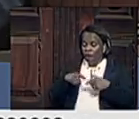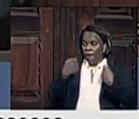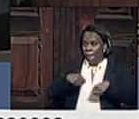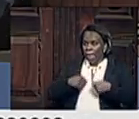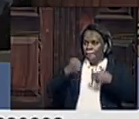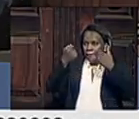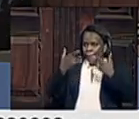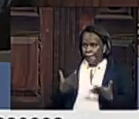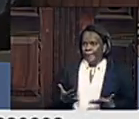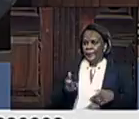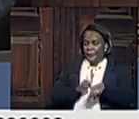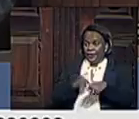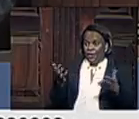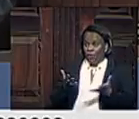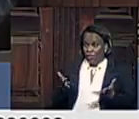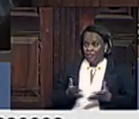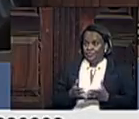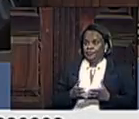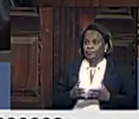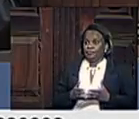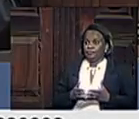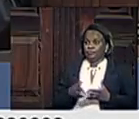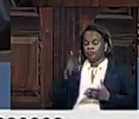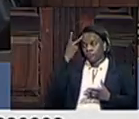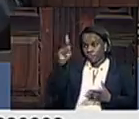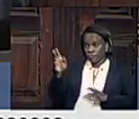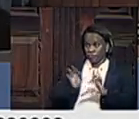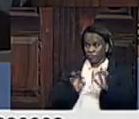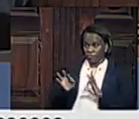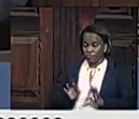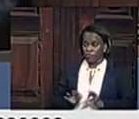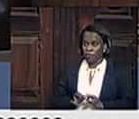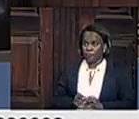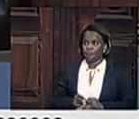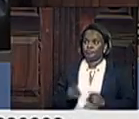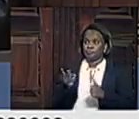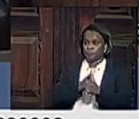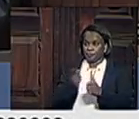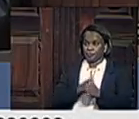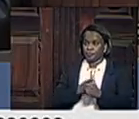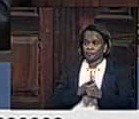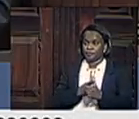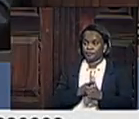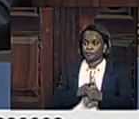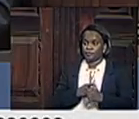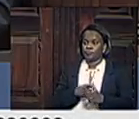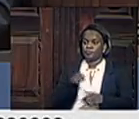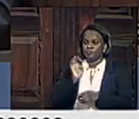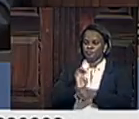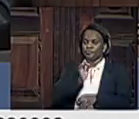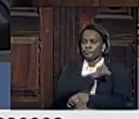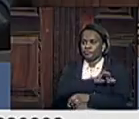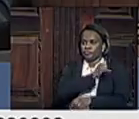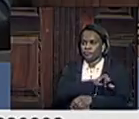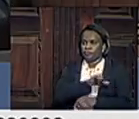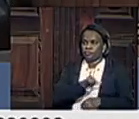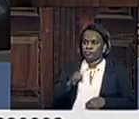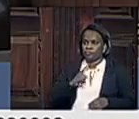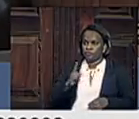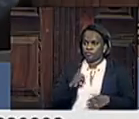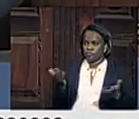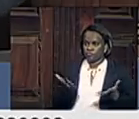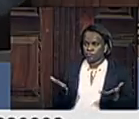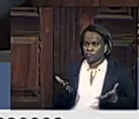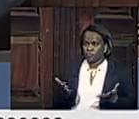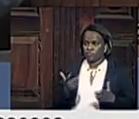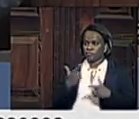levantadas nesse momento com relação a esse projeto. Primeira delas, o Estado do Rio de Janeiro enfrenta nesse